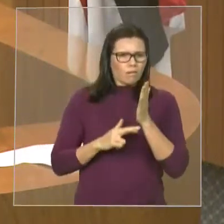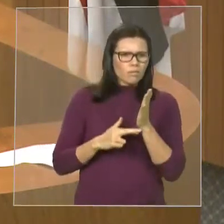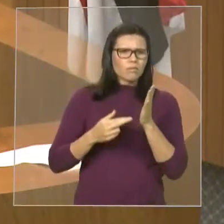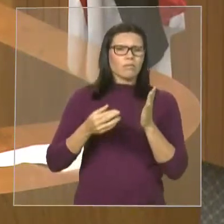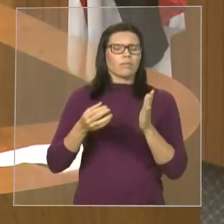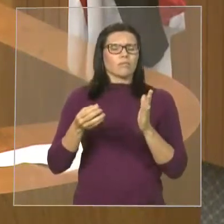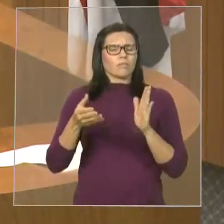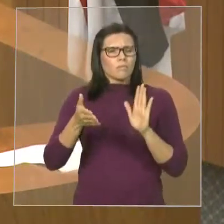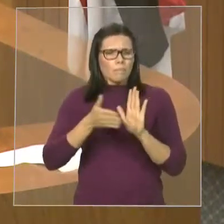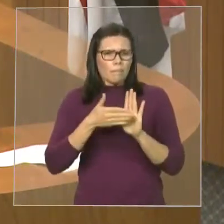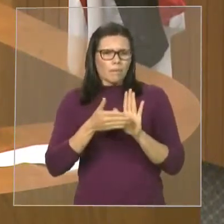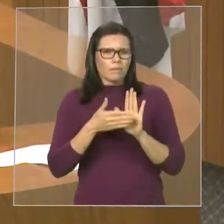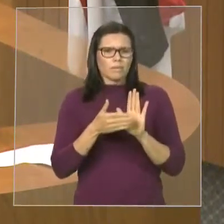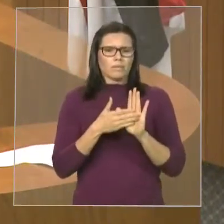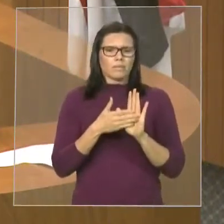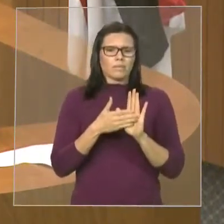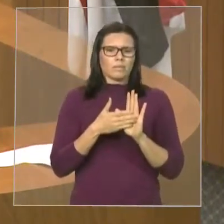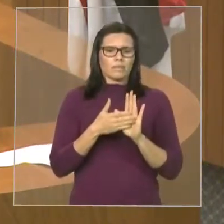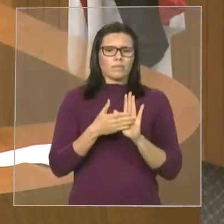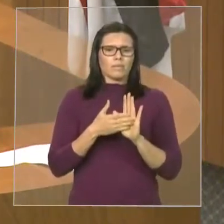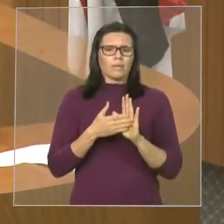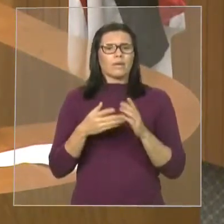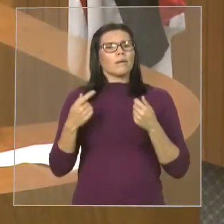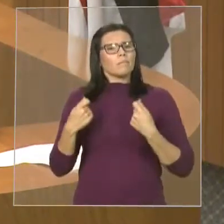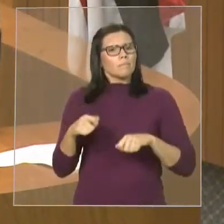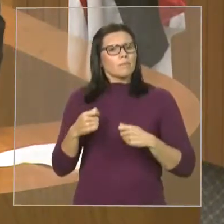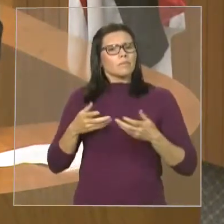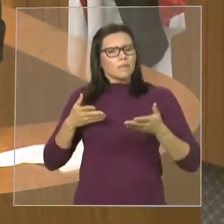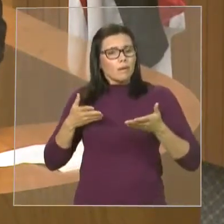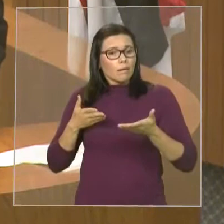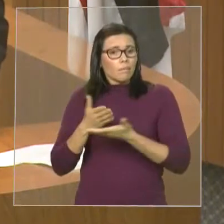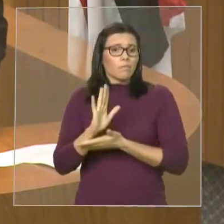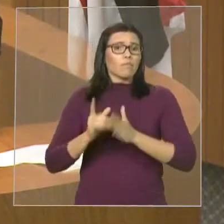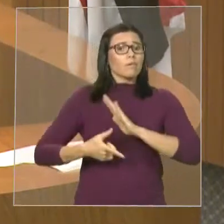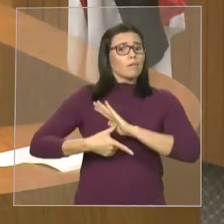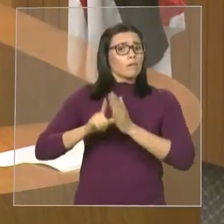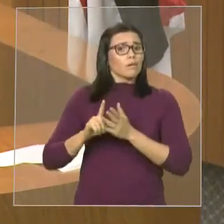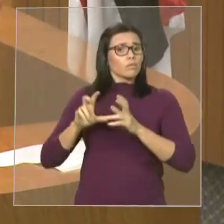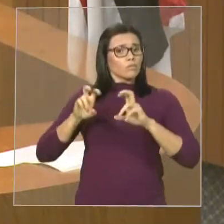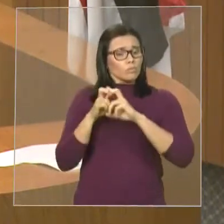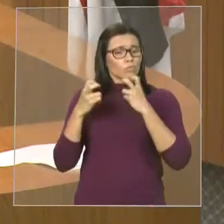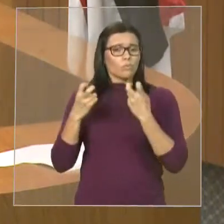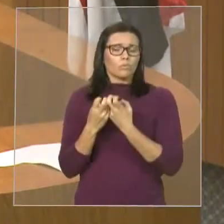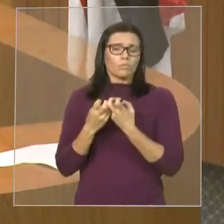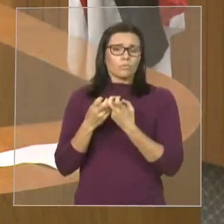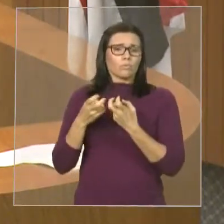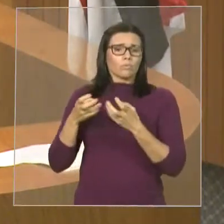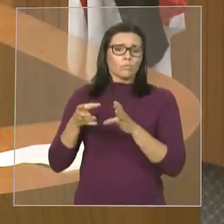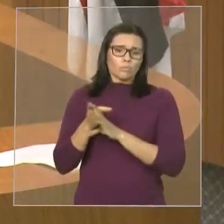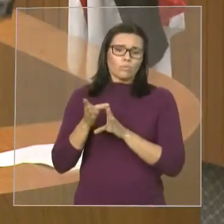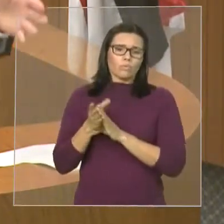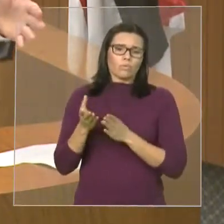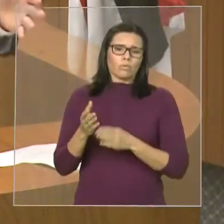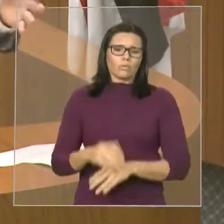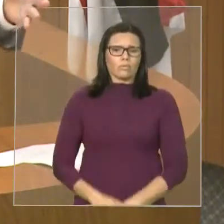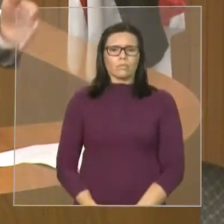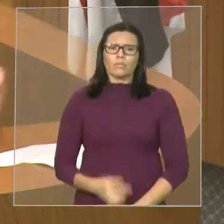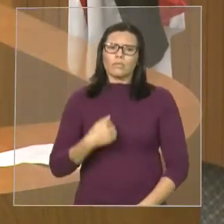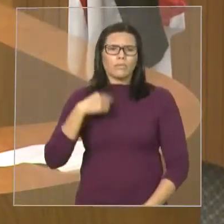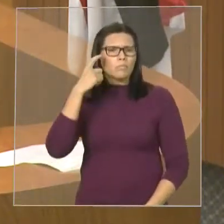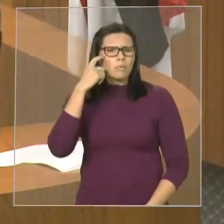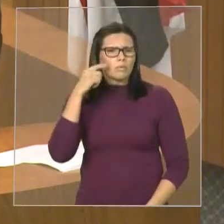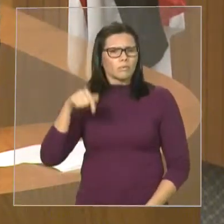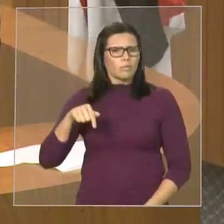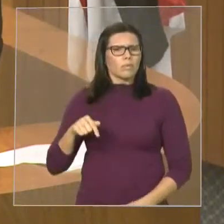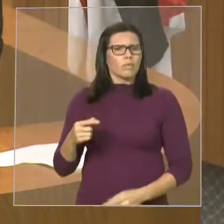pareceres, passarão pela aprovação do Conselho Administrativo. Ora, um órgão que deve servir para fiscalizar,